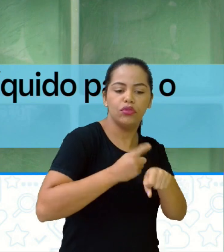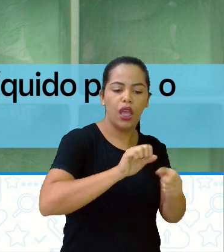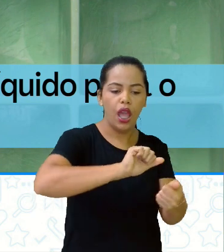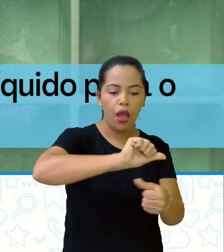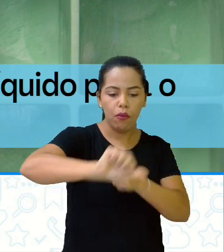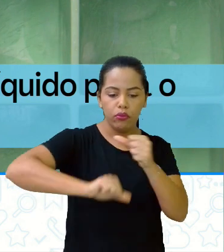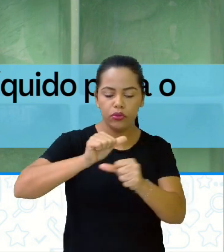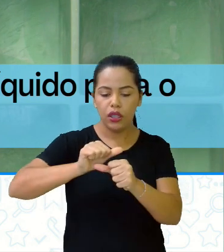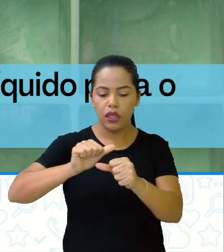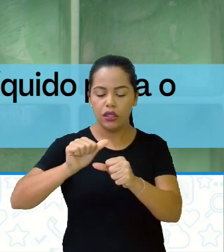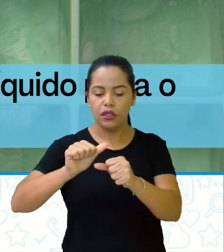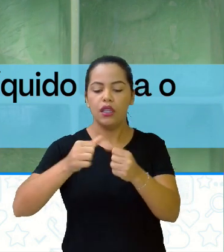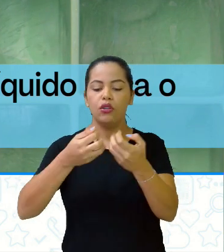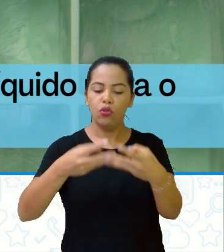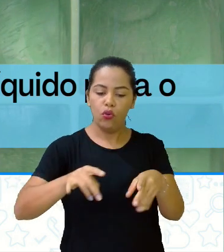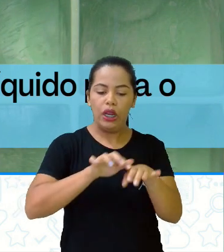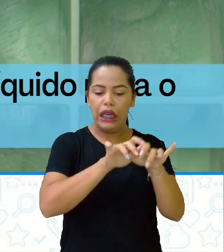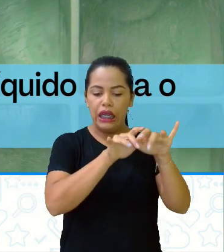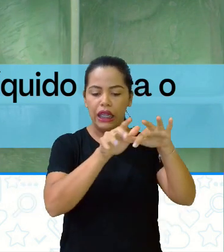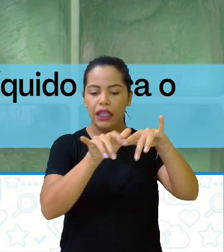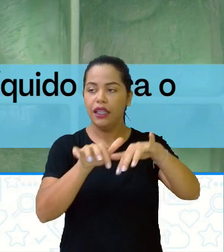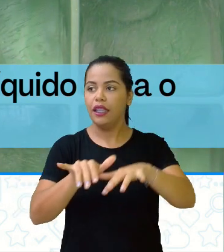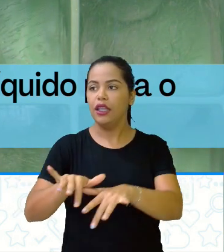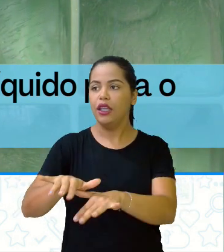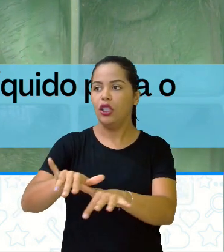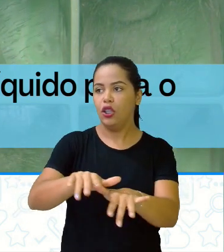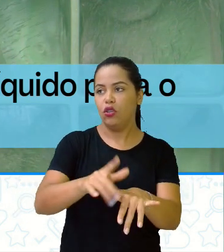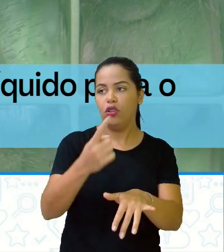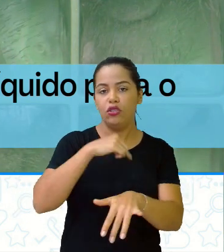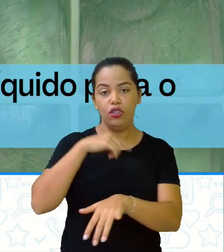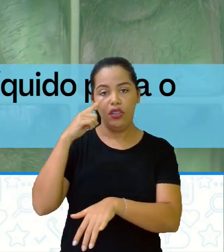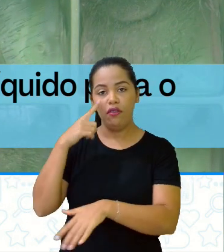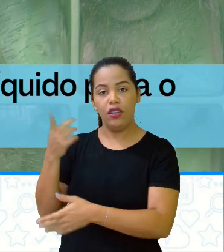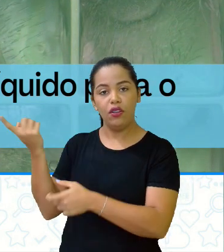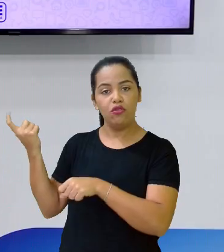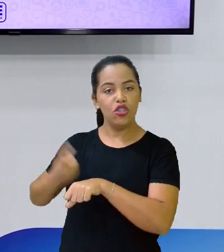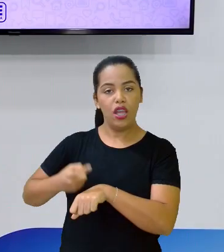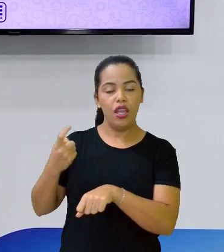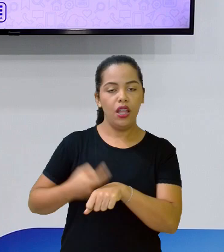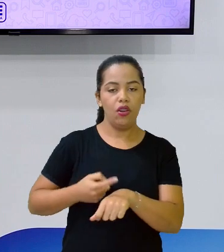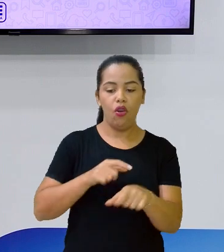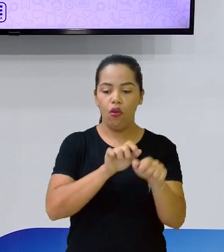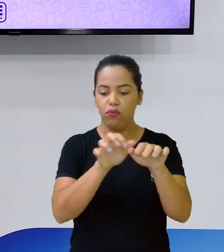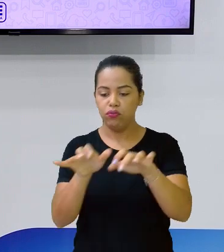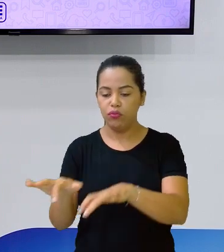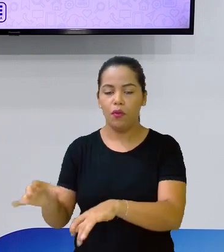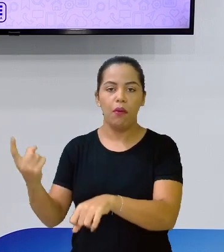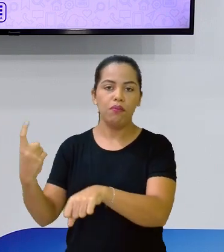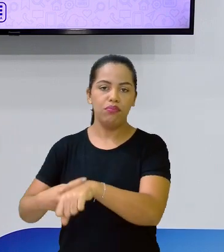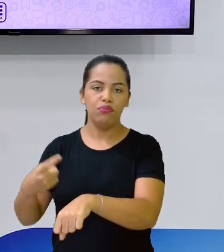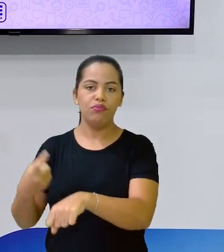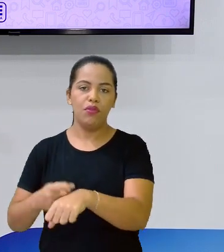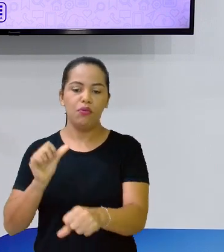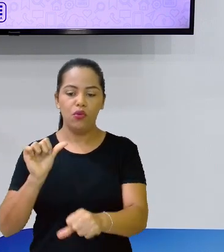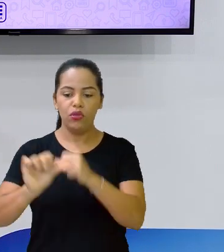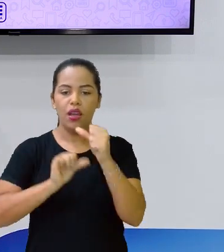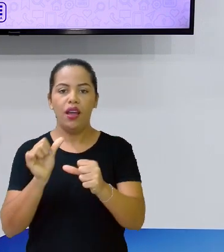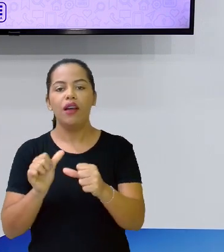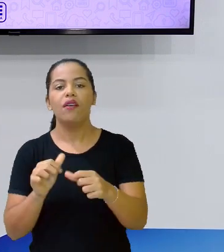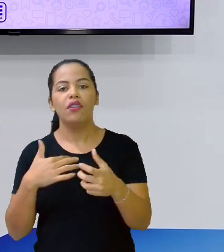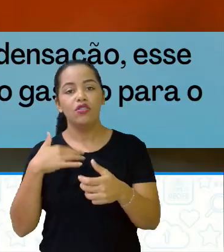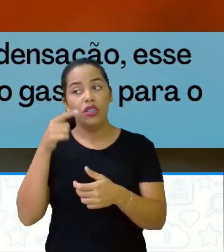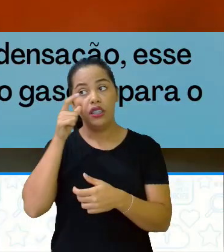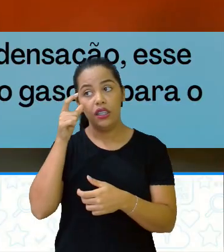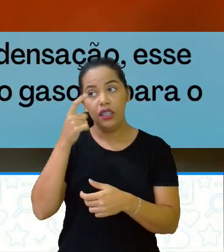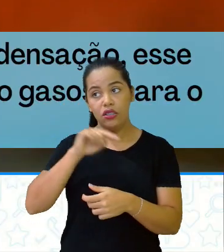mudança do estado líquido, como a gente está vendo aqui, ó, nas caçambinhas de gelo, para o estado sólido. Olha que interessante. E